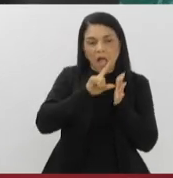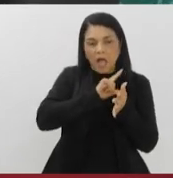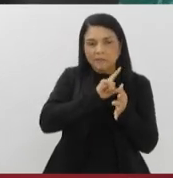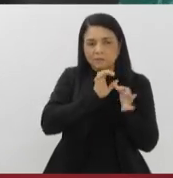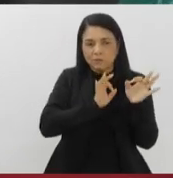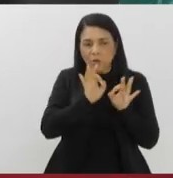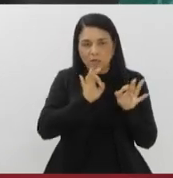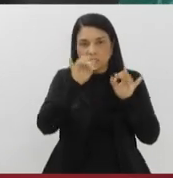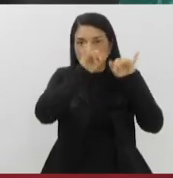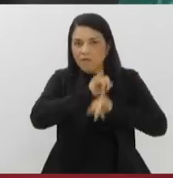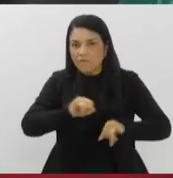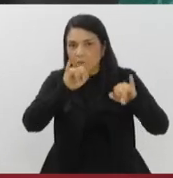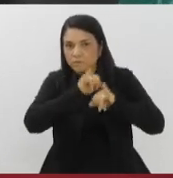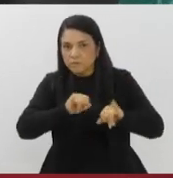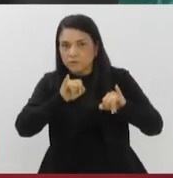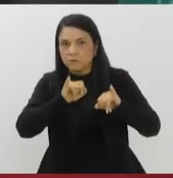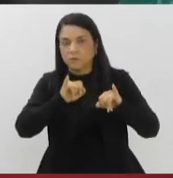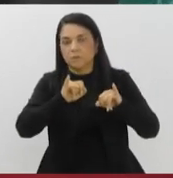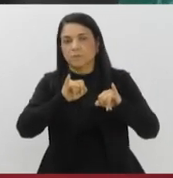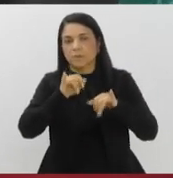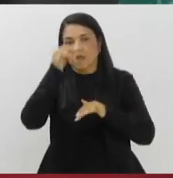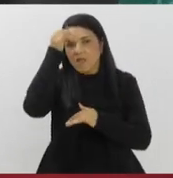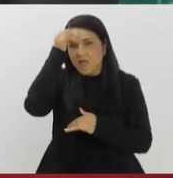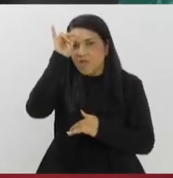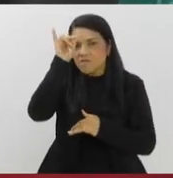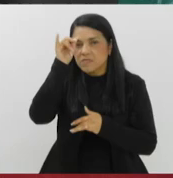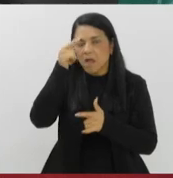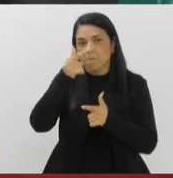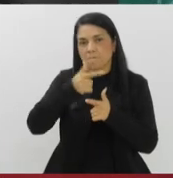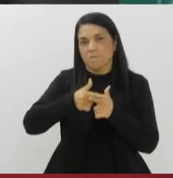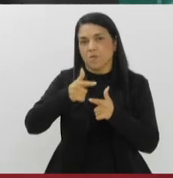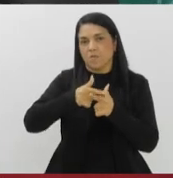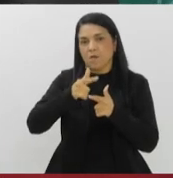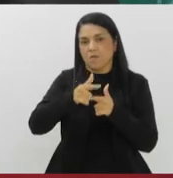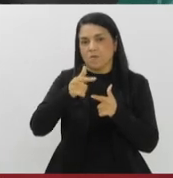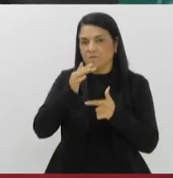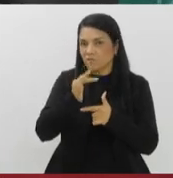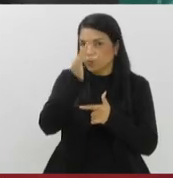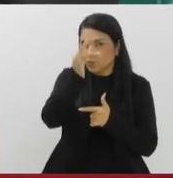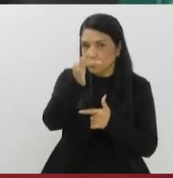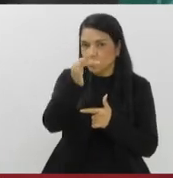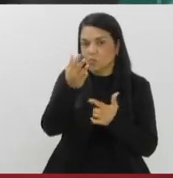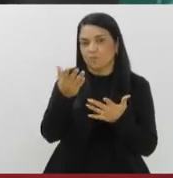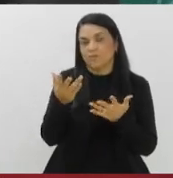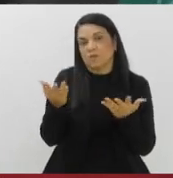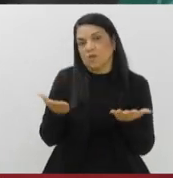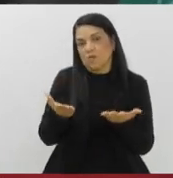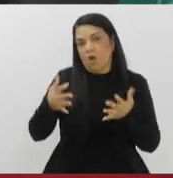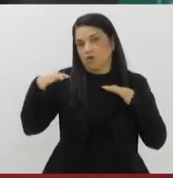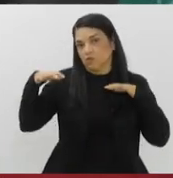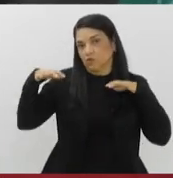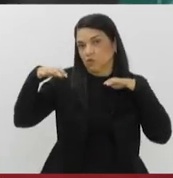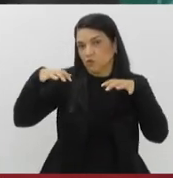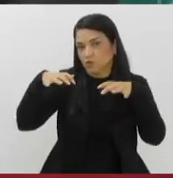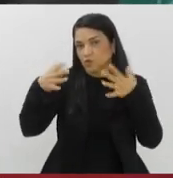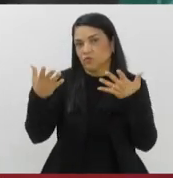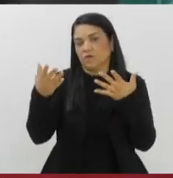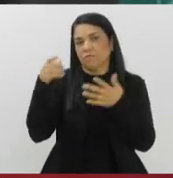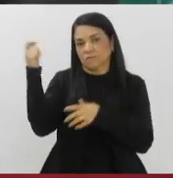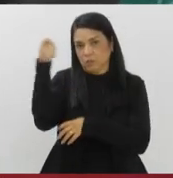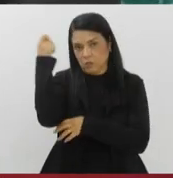não viver... Né, o que a gente tem vivido aí, né, que viveu com as chuvas e tal, e com a questão